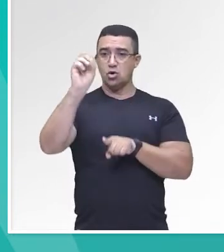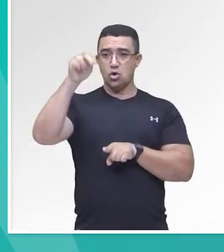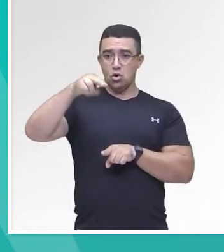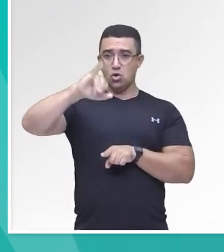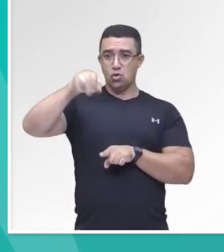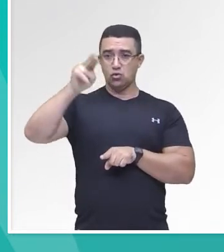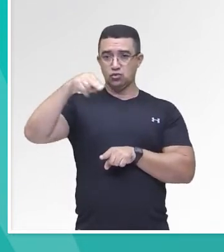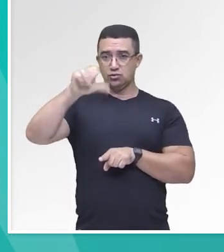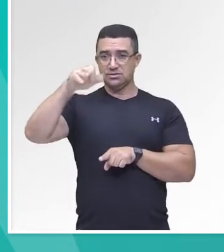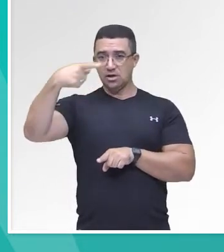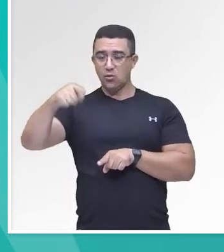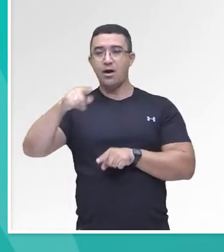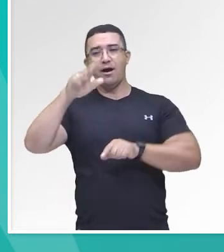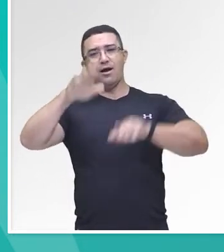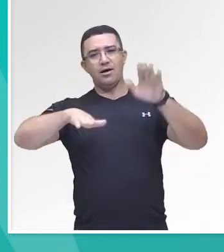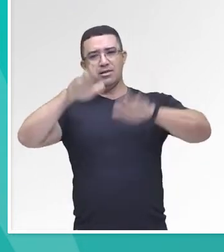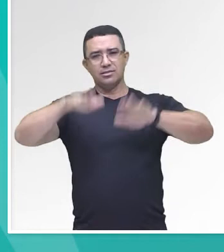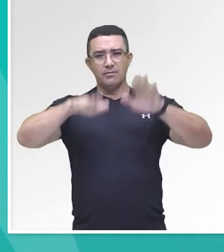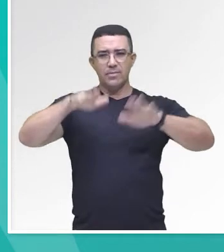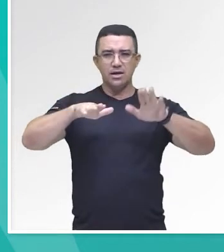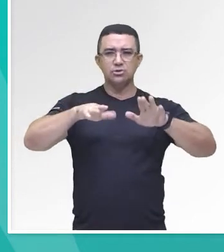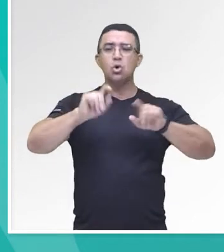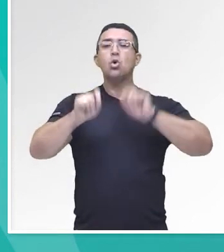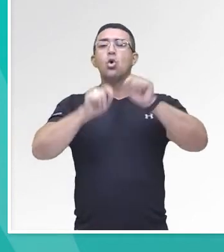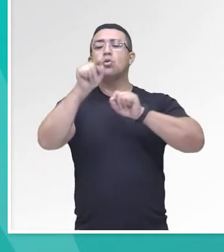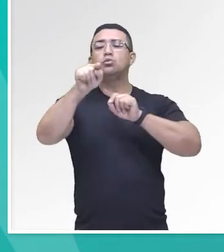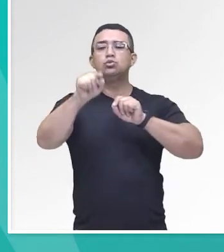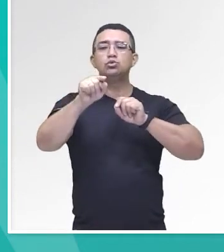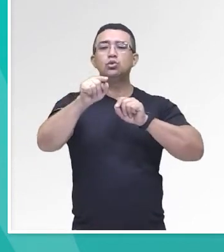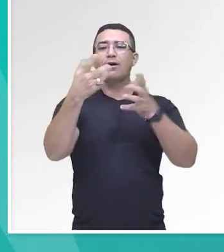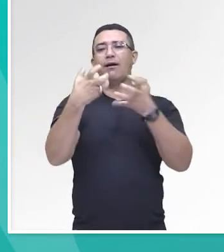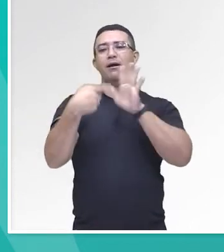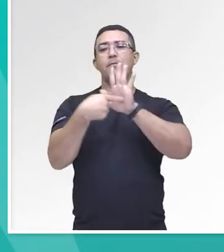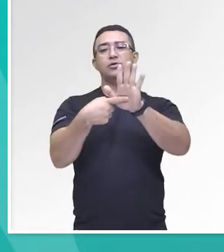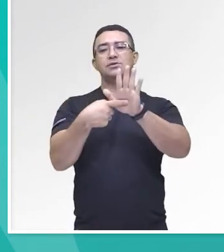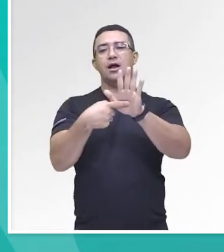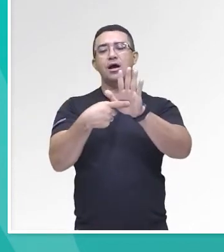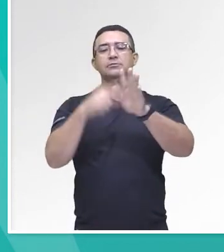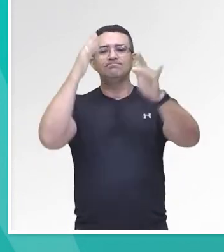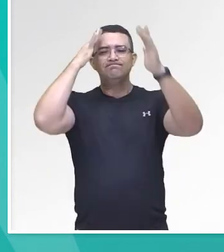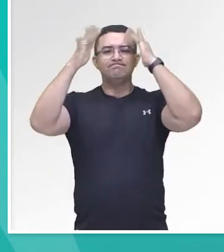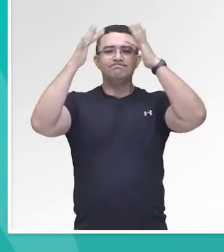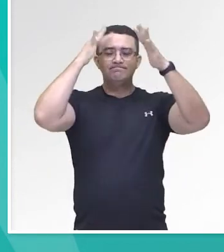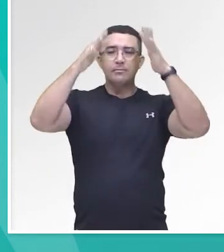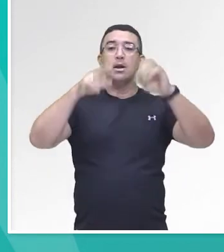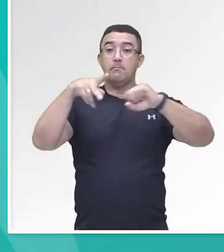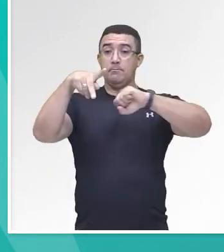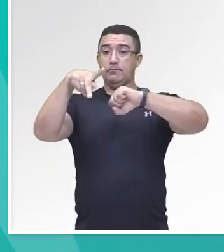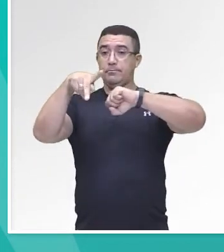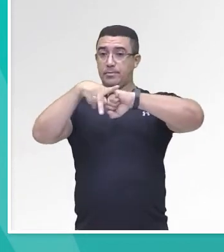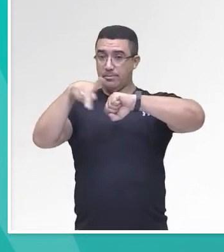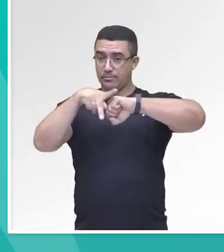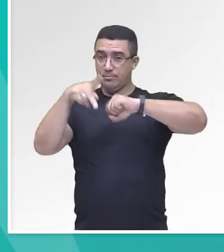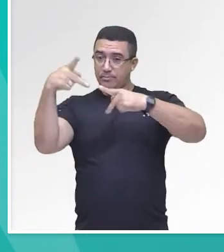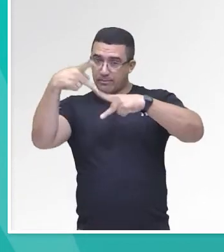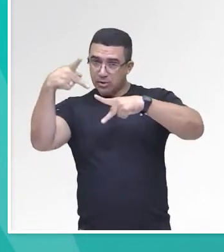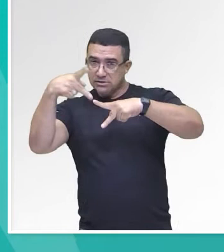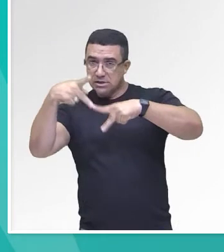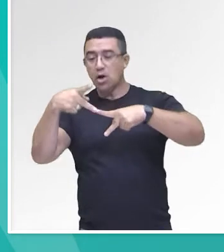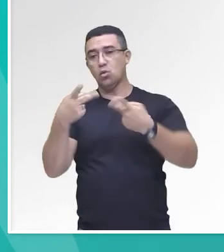da articulação dessas ideias. Então, preposições bem adequadas ao uso,